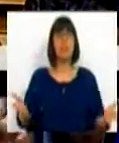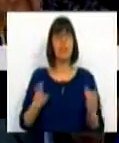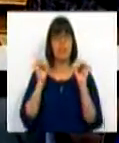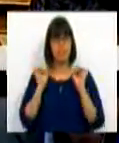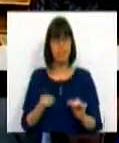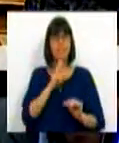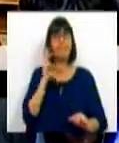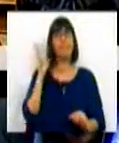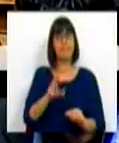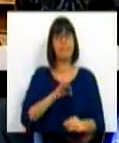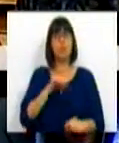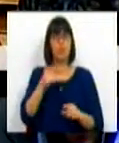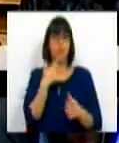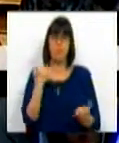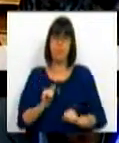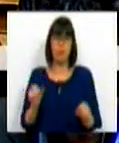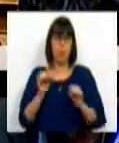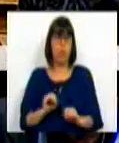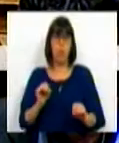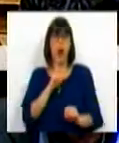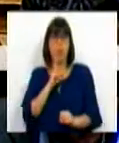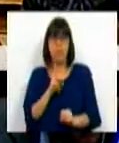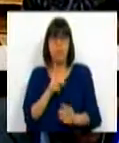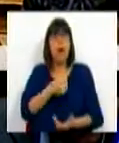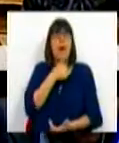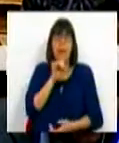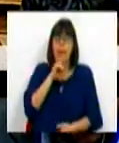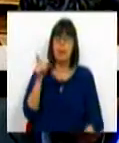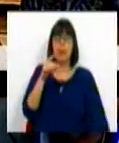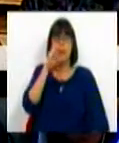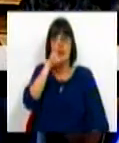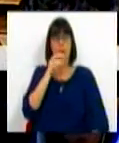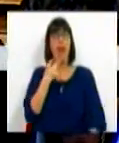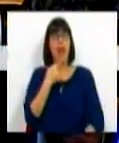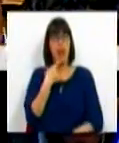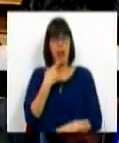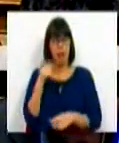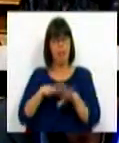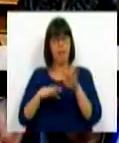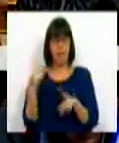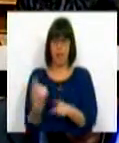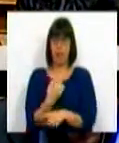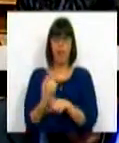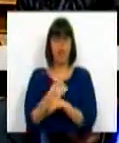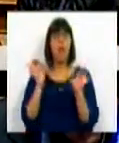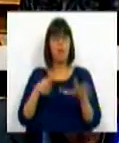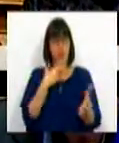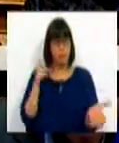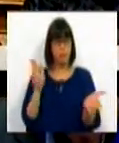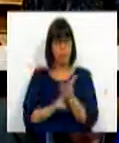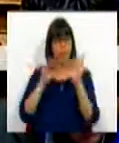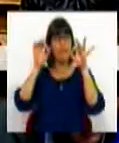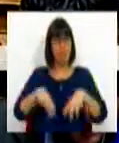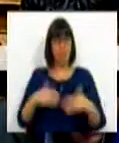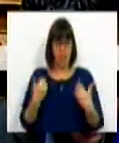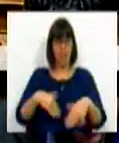Esta é a resposta que os senhores não têm para dar. Como é que é possível um governo que diz ter feito tanto, no final do seu projeto,